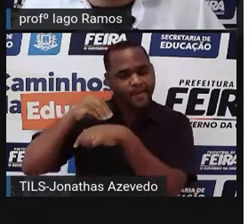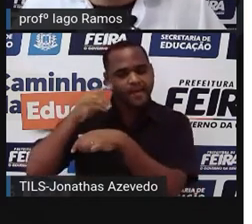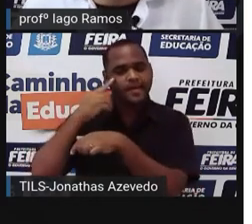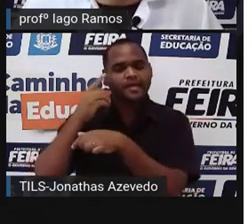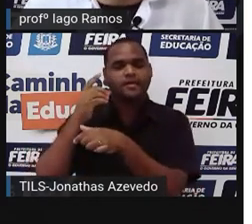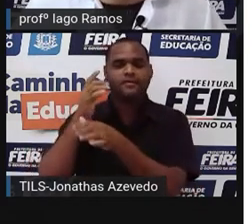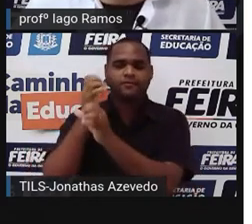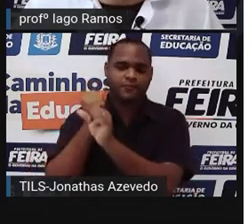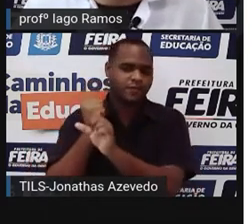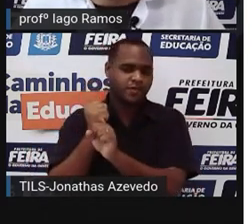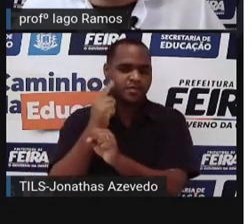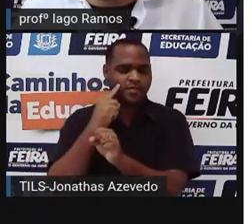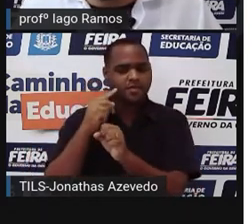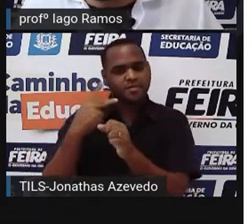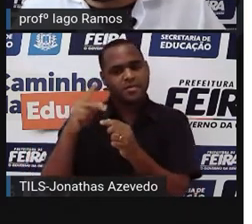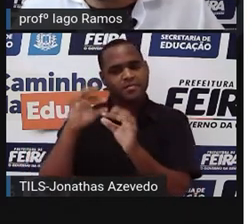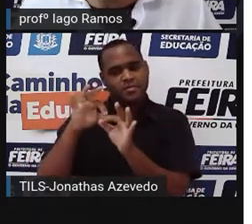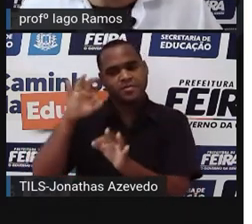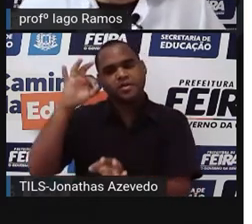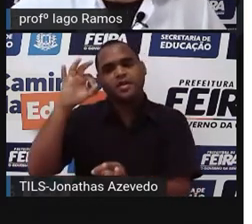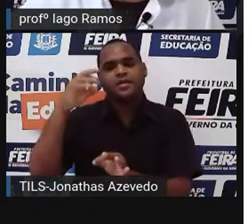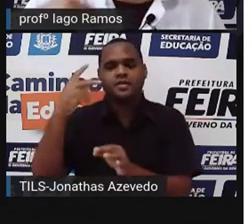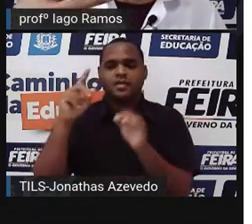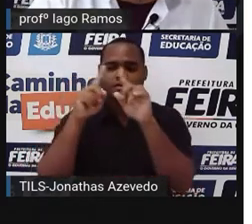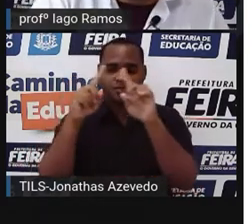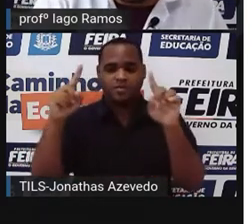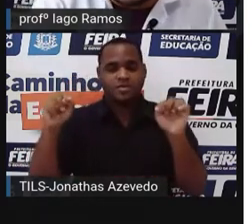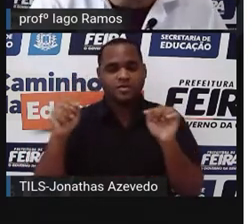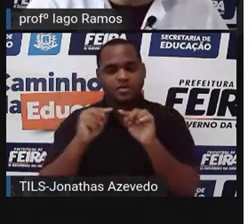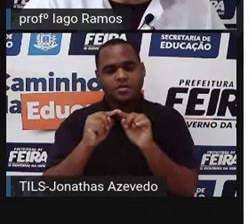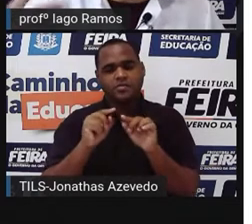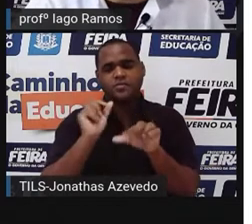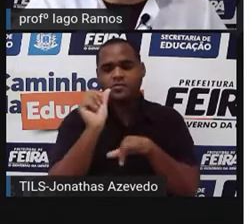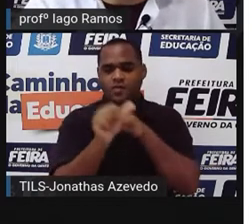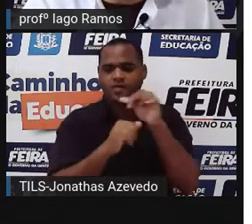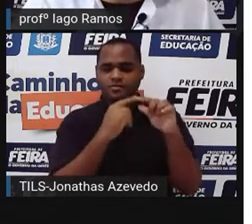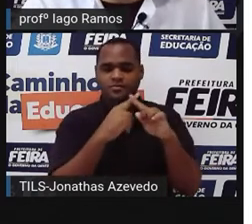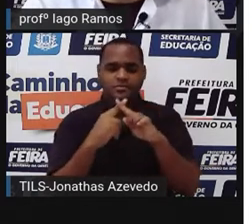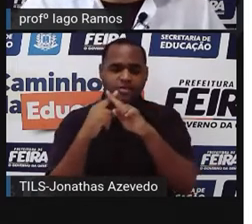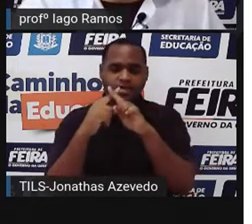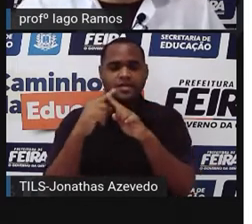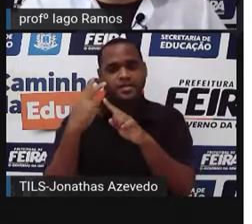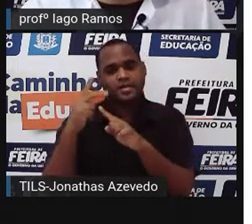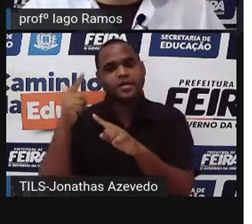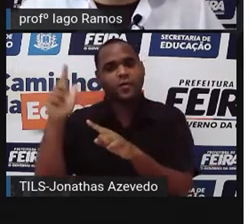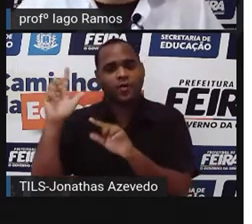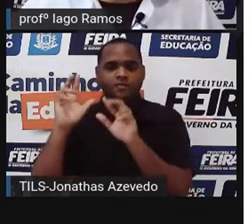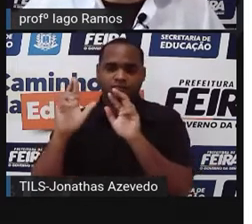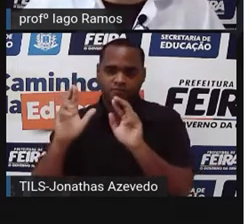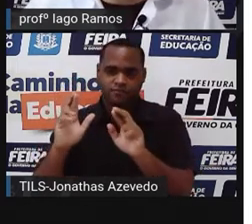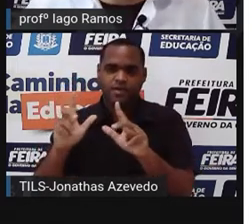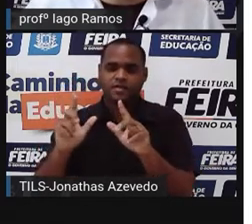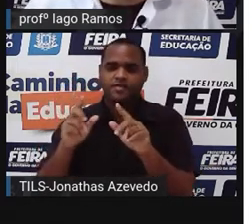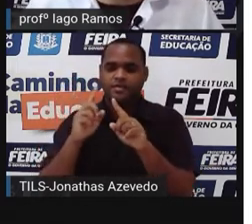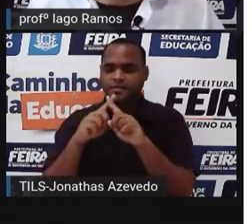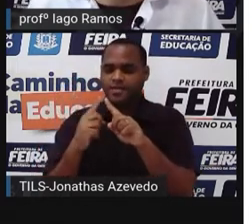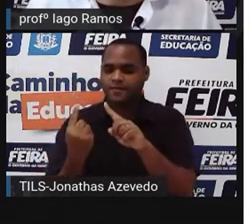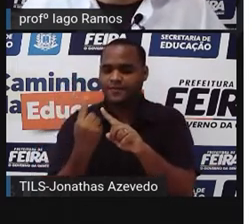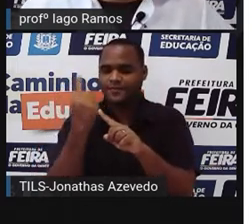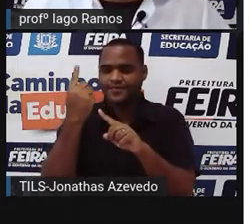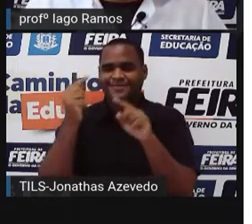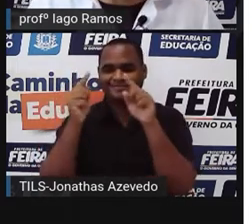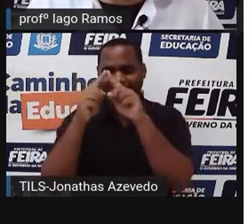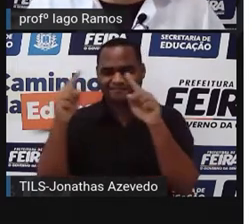medida que signifique o comprimento do quadrado e multiplicar pela outra medida que represente a altura do